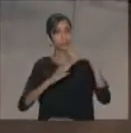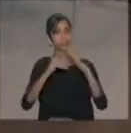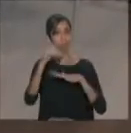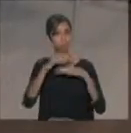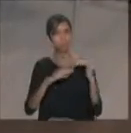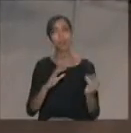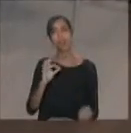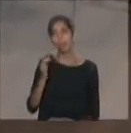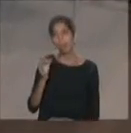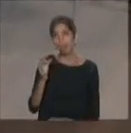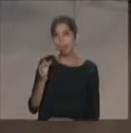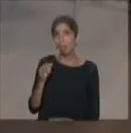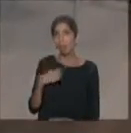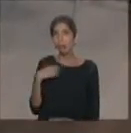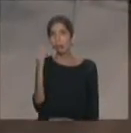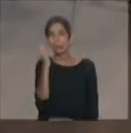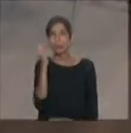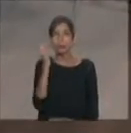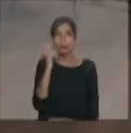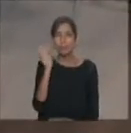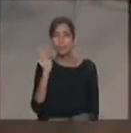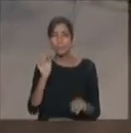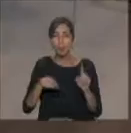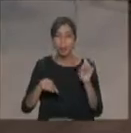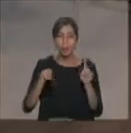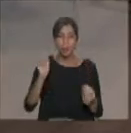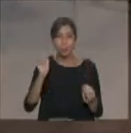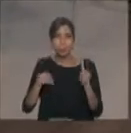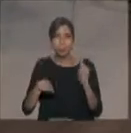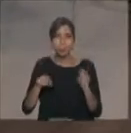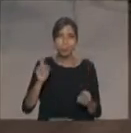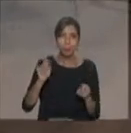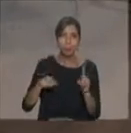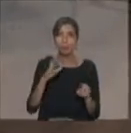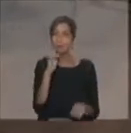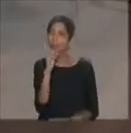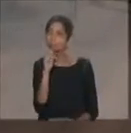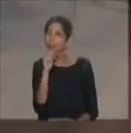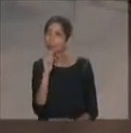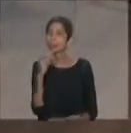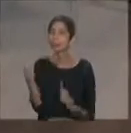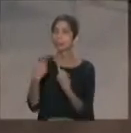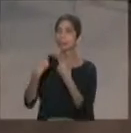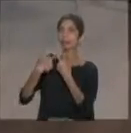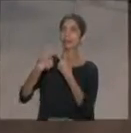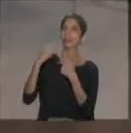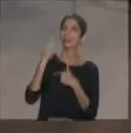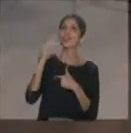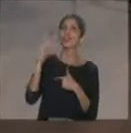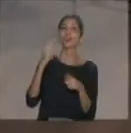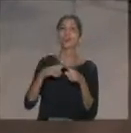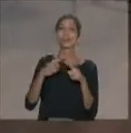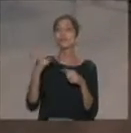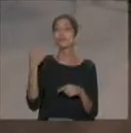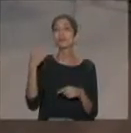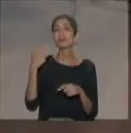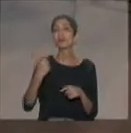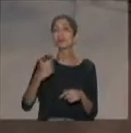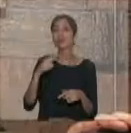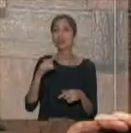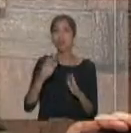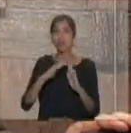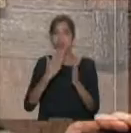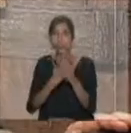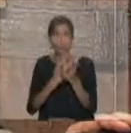Era... sim, catando milho na máquina de escrever, sim, e claro, tal, levando esporro do chefe, porque naquele tempo não tinha escola de